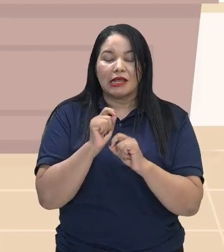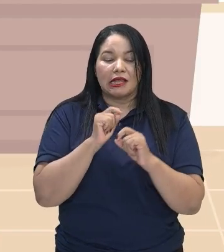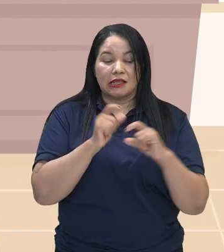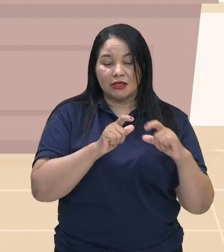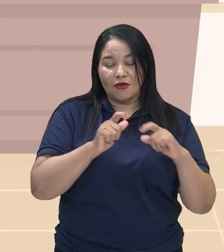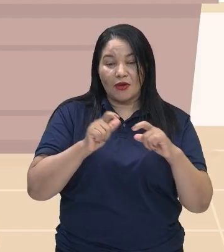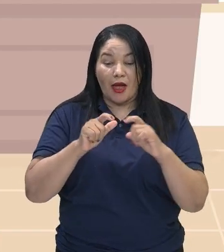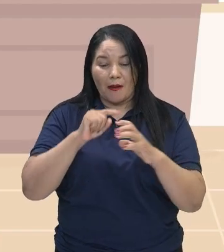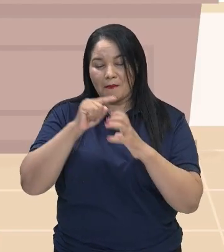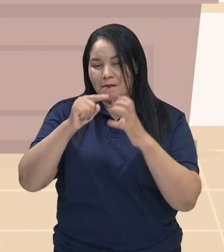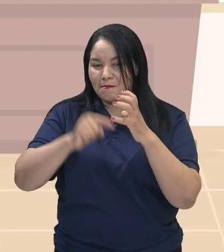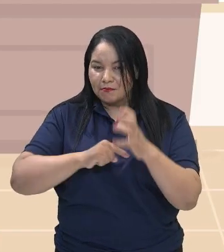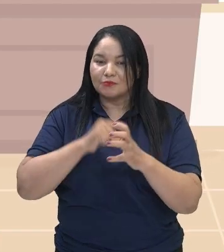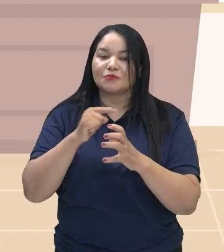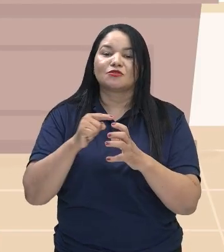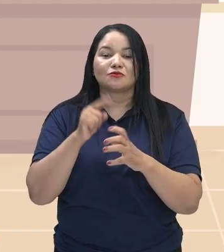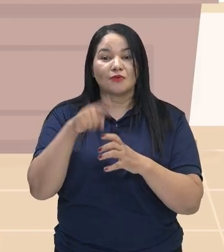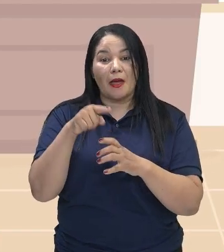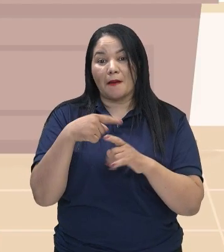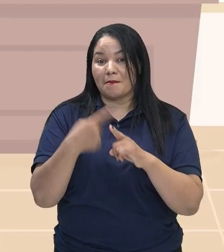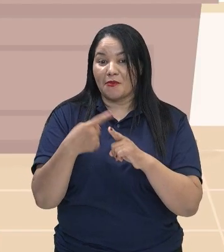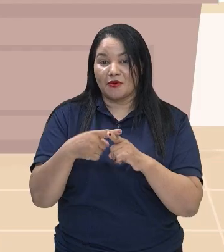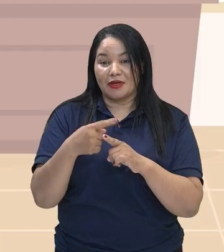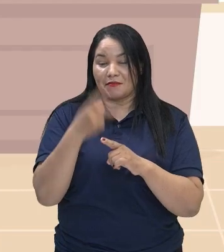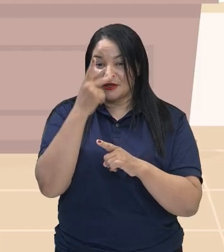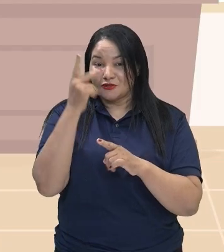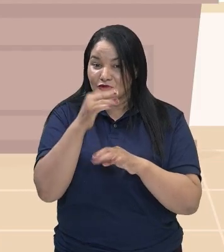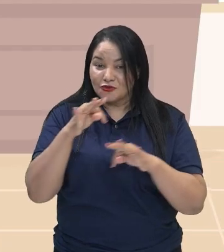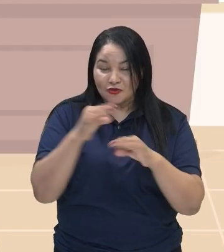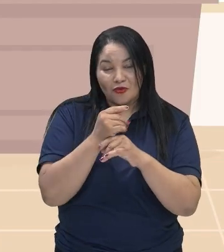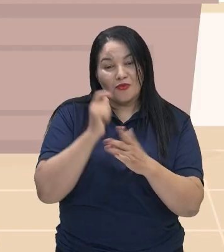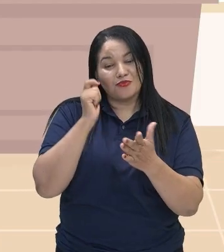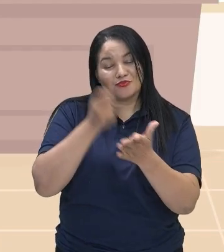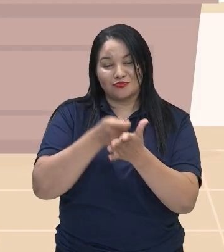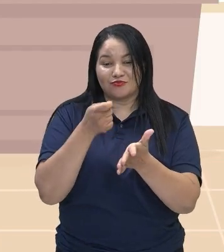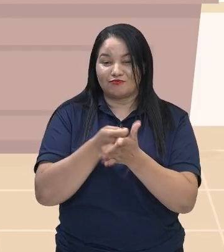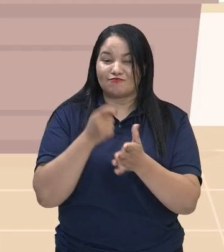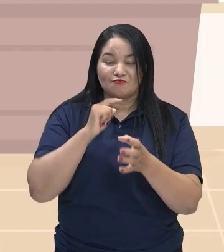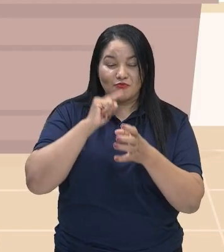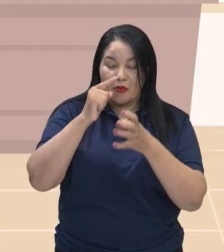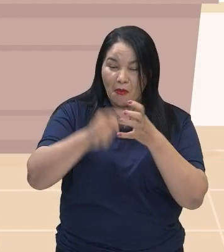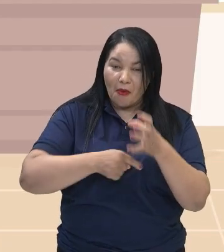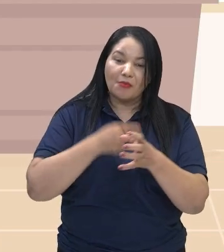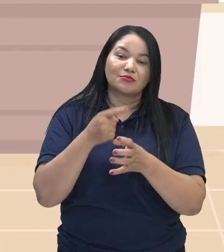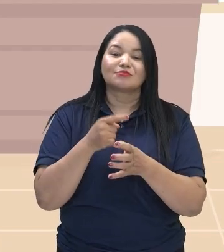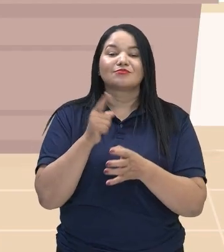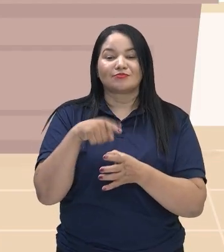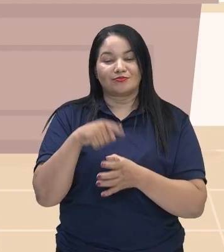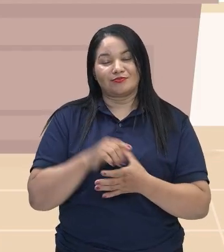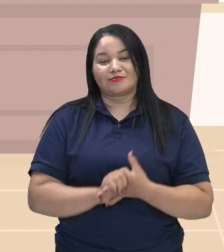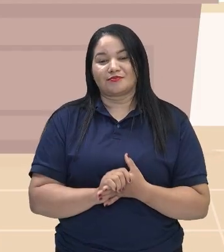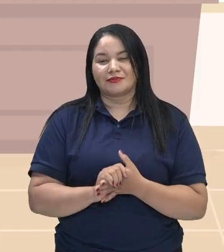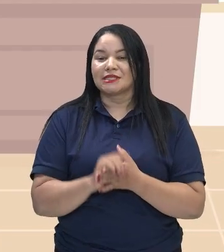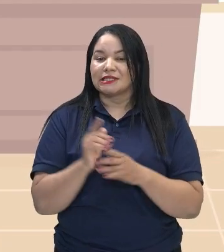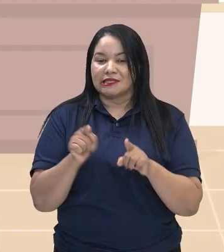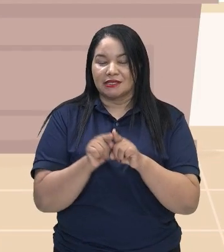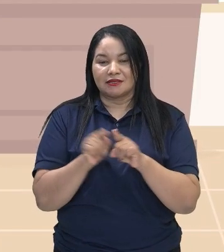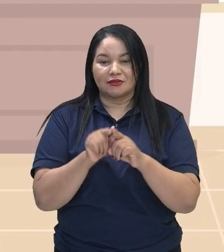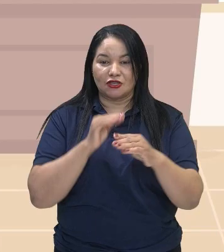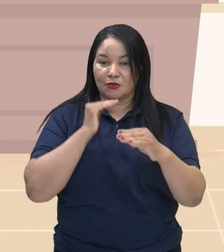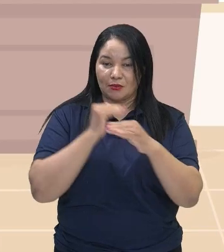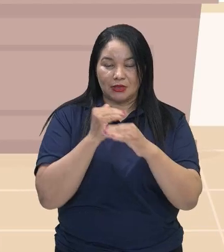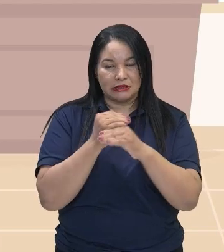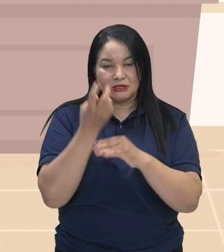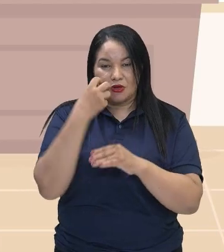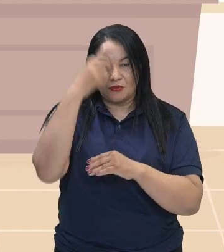do mundo, porque eles são consumidos globalmente, no mundo todo. E a padronização cultural